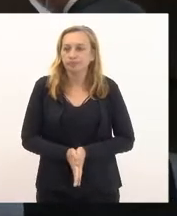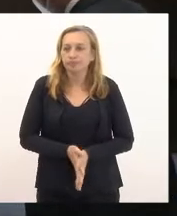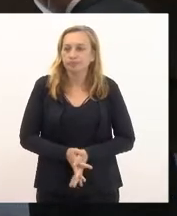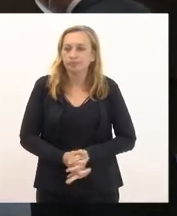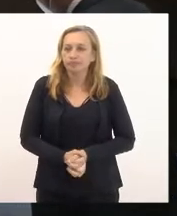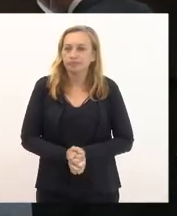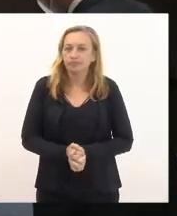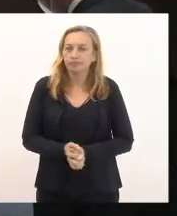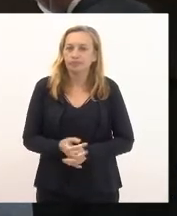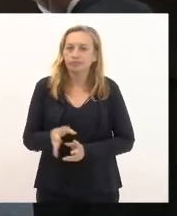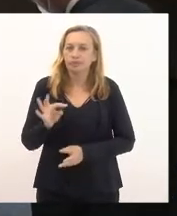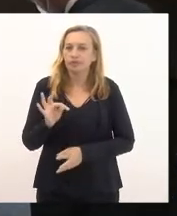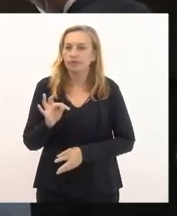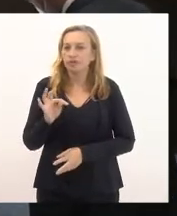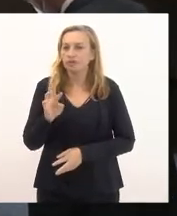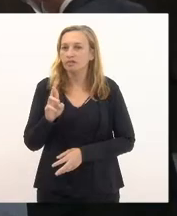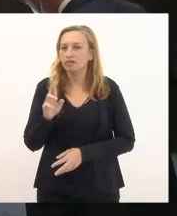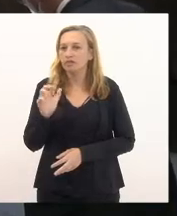Franciane.